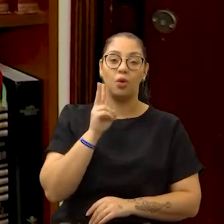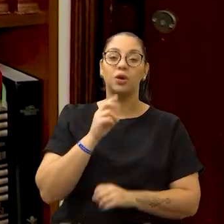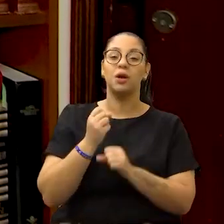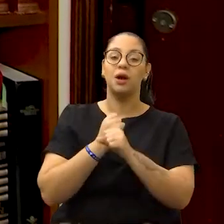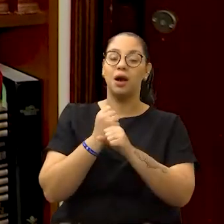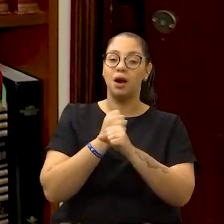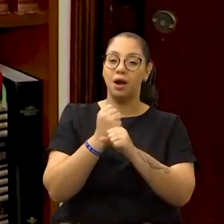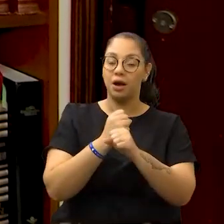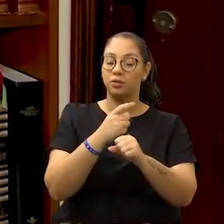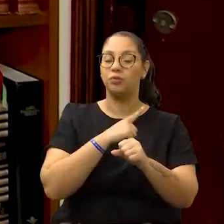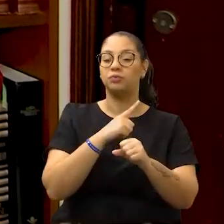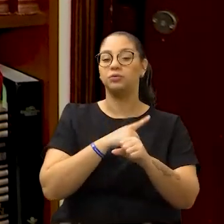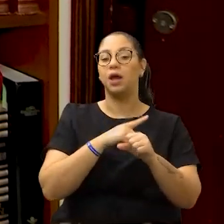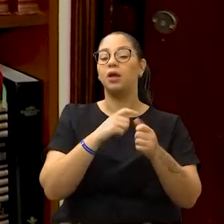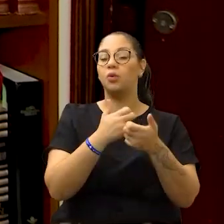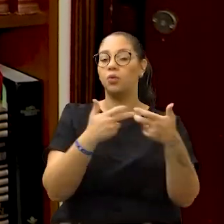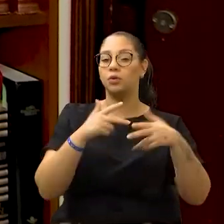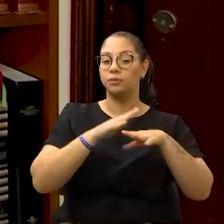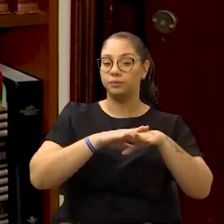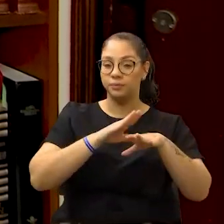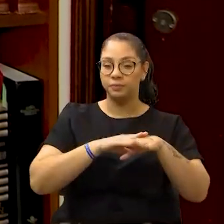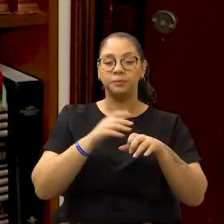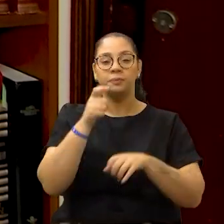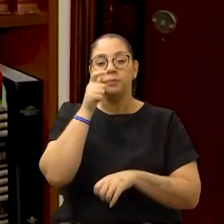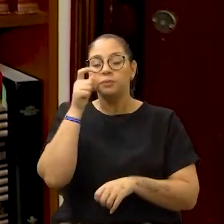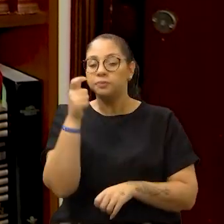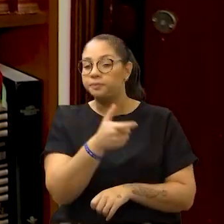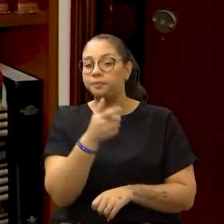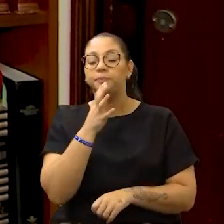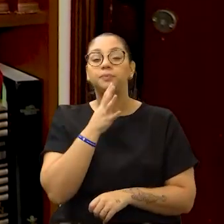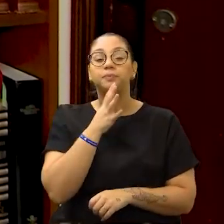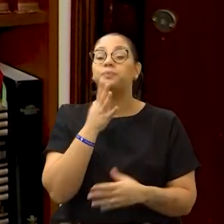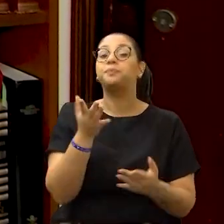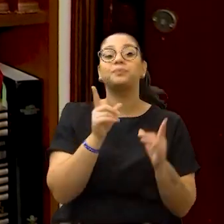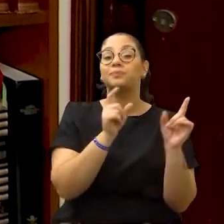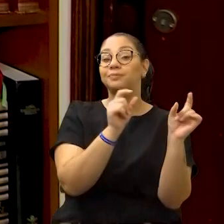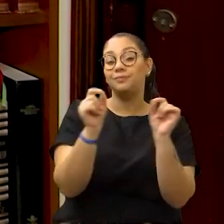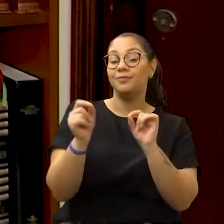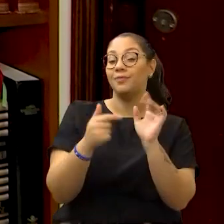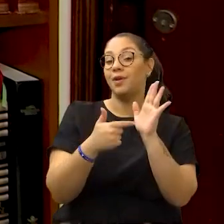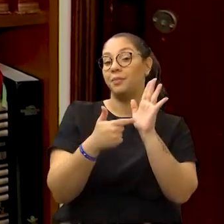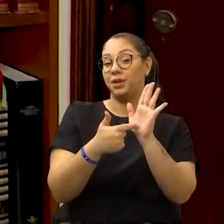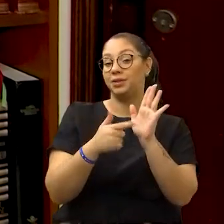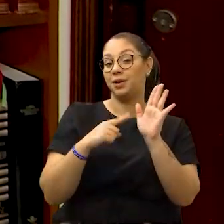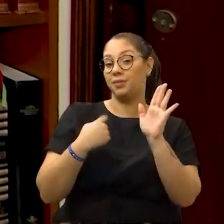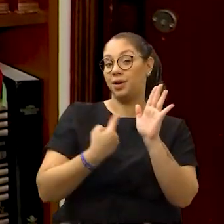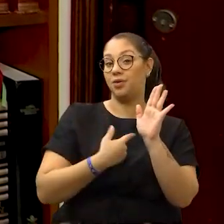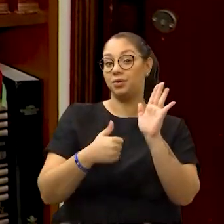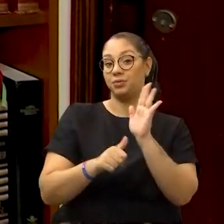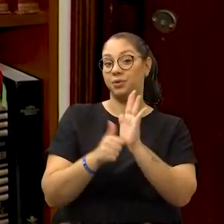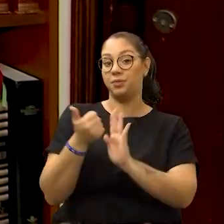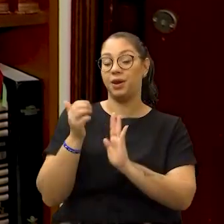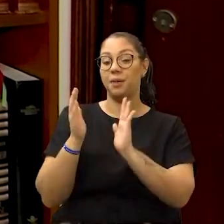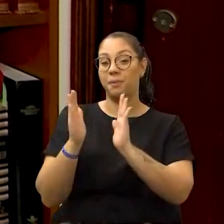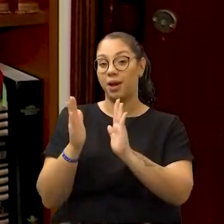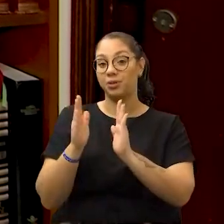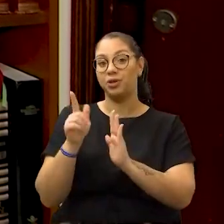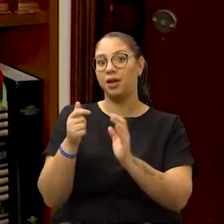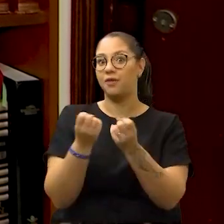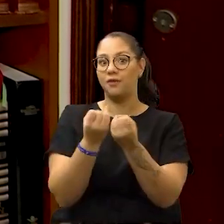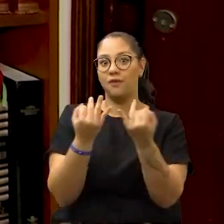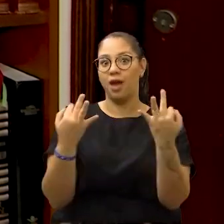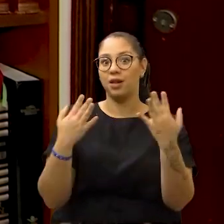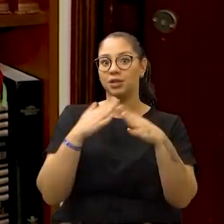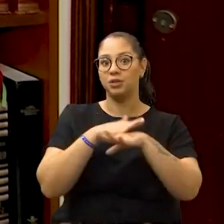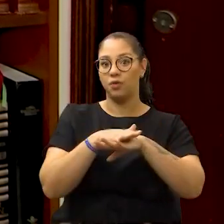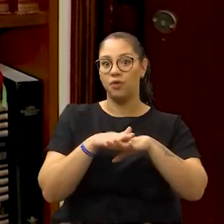atividade realizada, muita coisa interessante para a gente conhecer. E quem vai apresentar essa primeira parte, porque serão